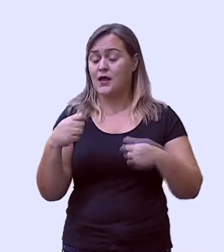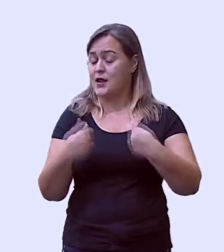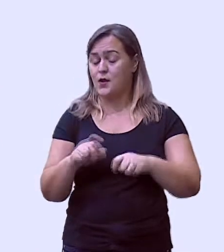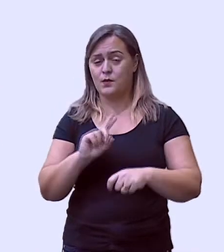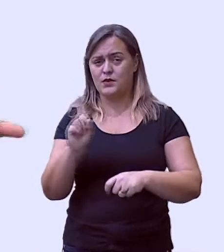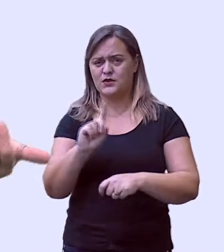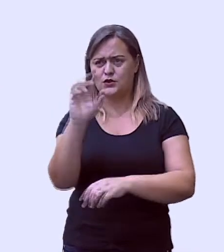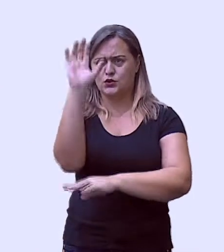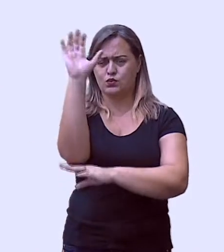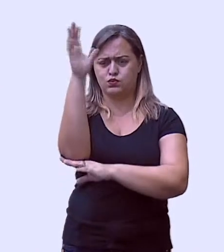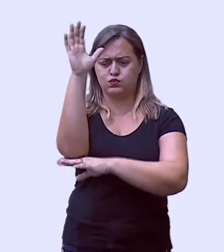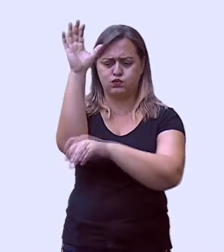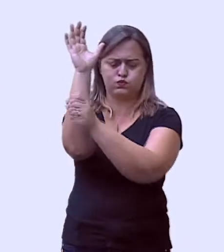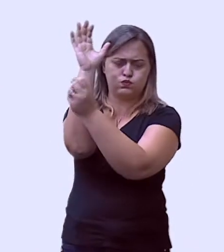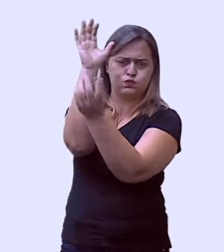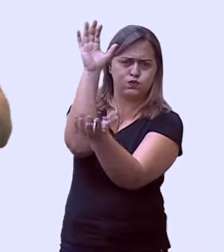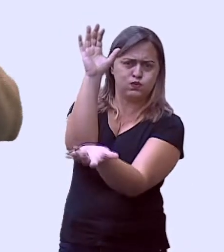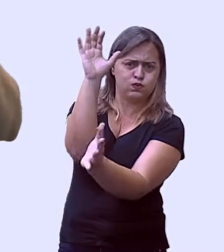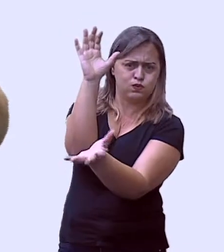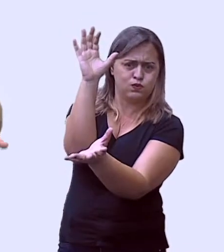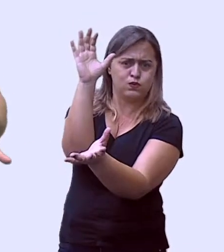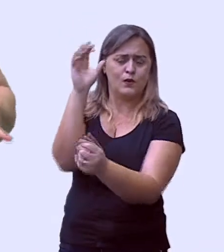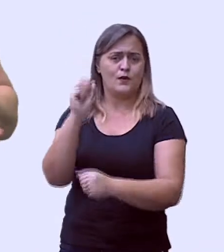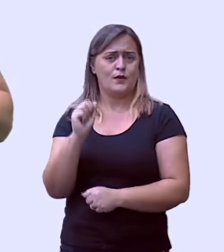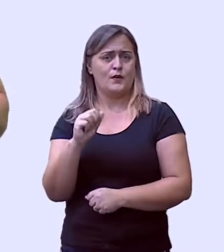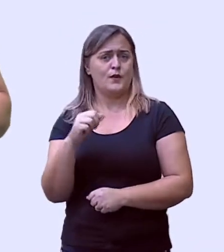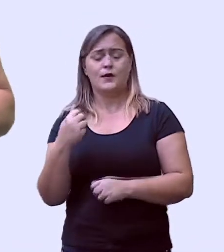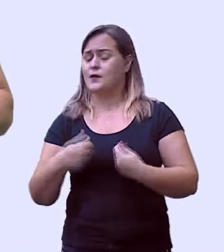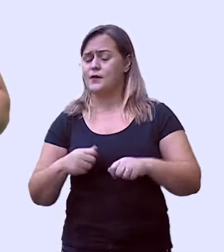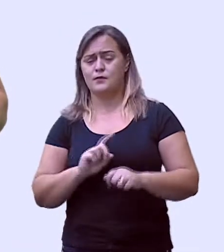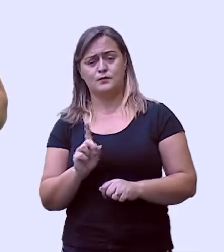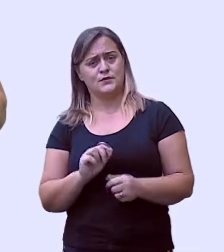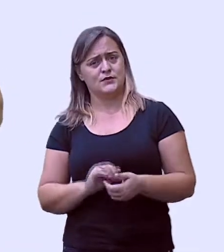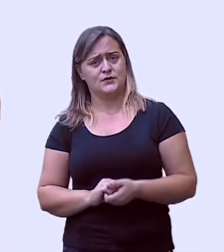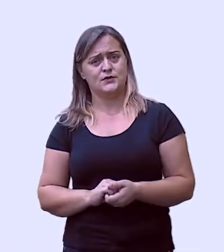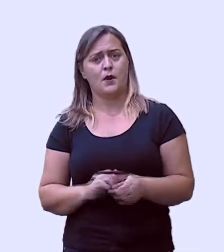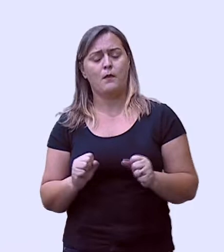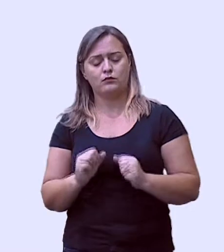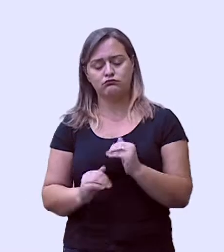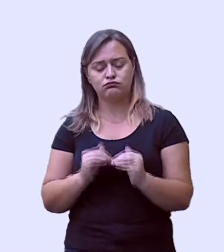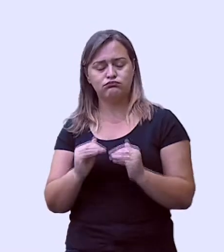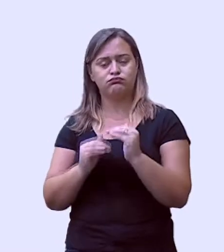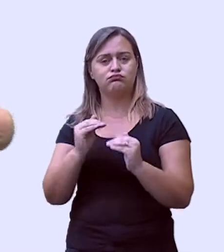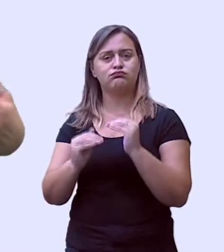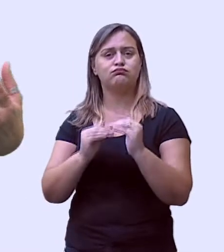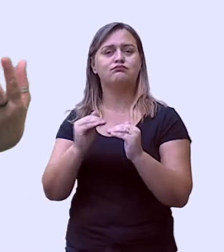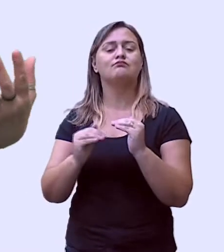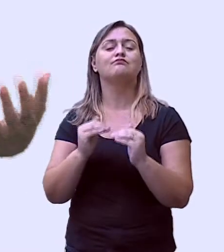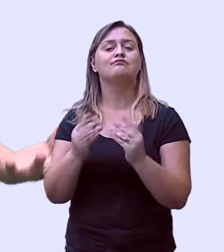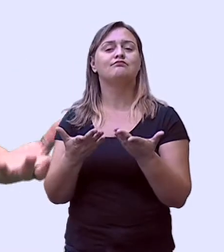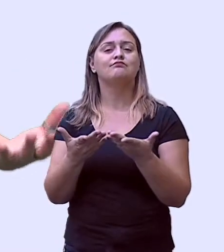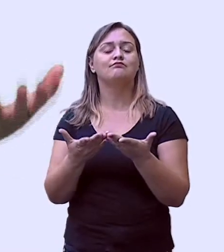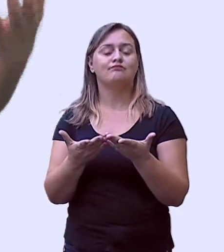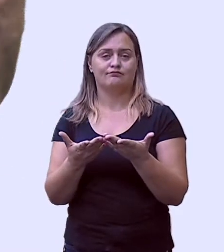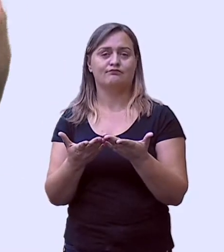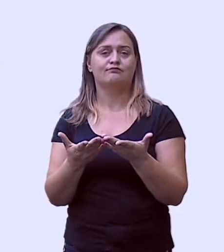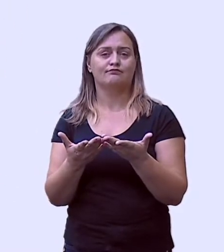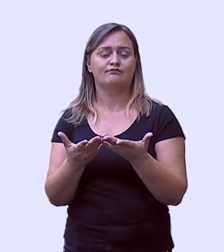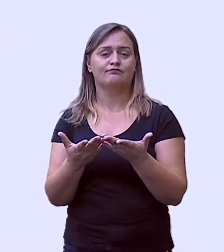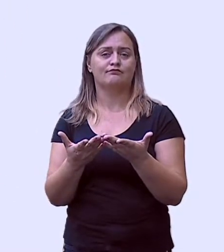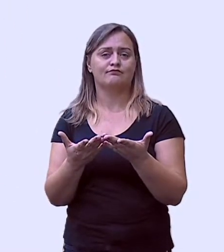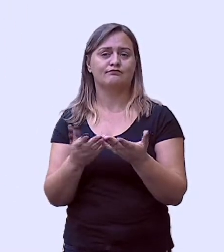As árvores de extrato lenhoso que compõem o cerrado costumam apresentar troncos grossos